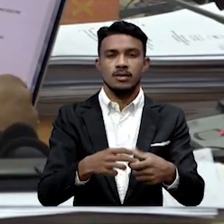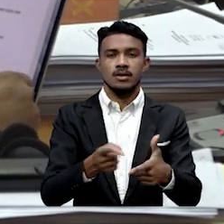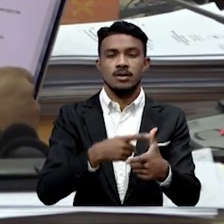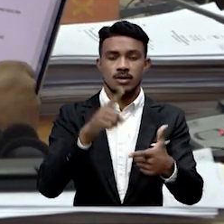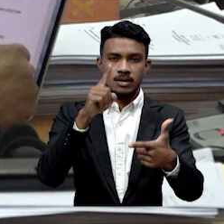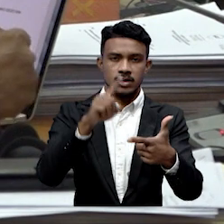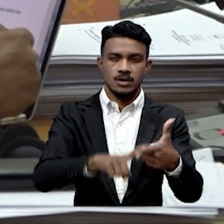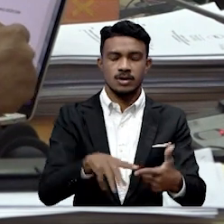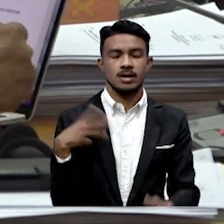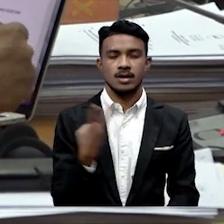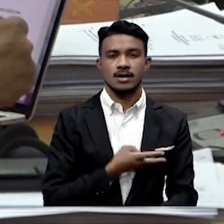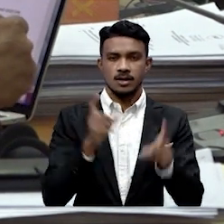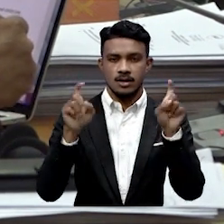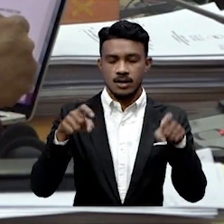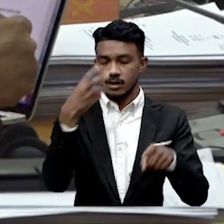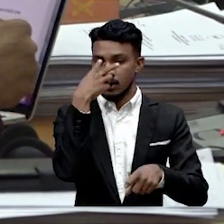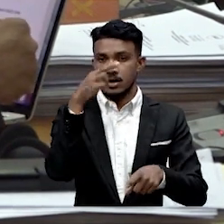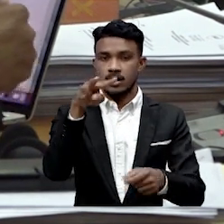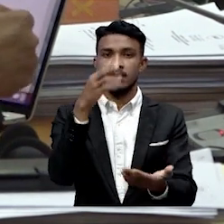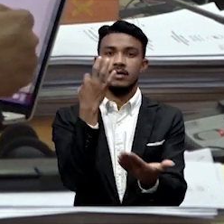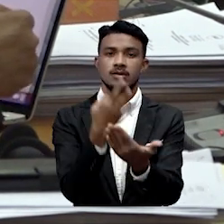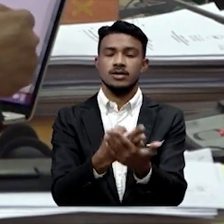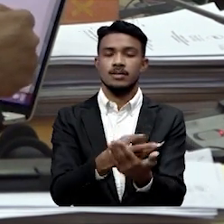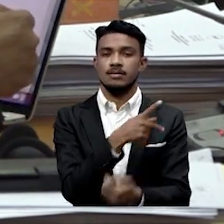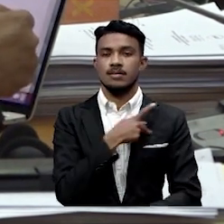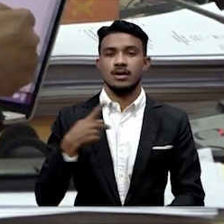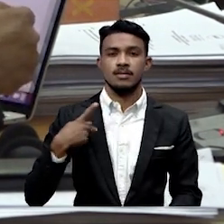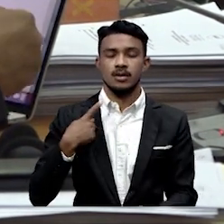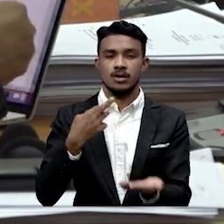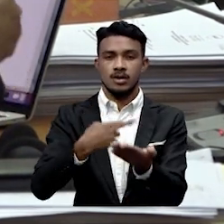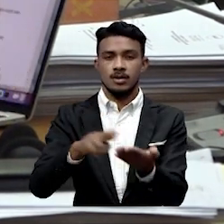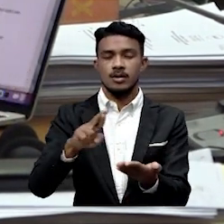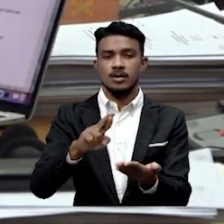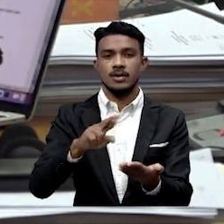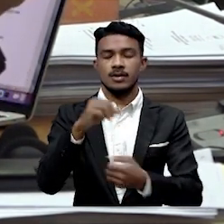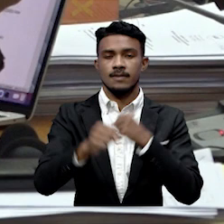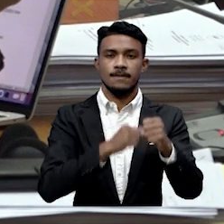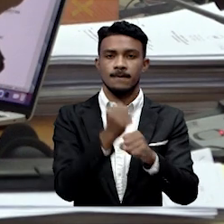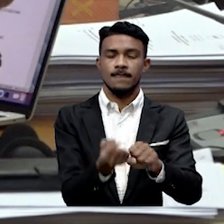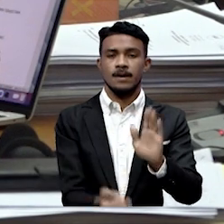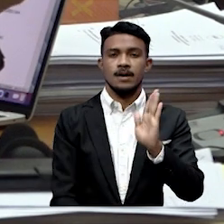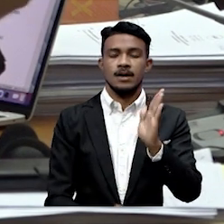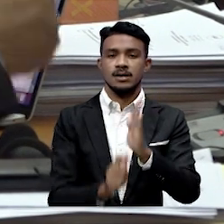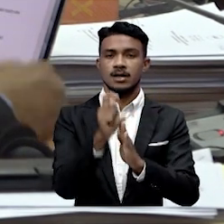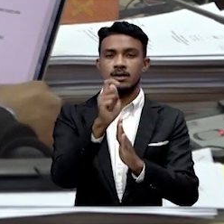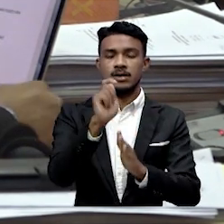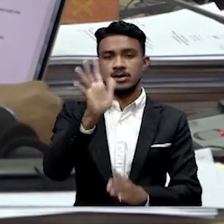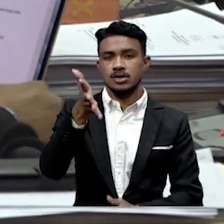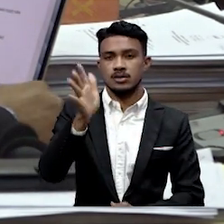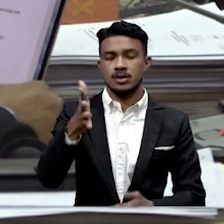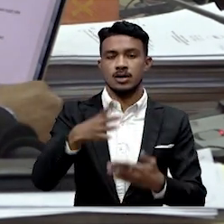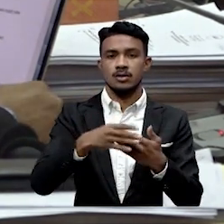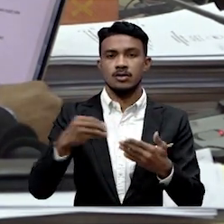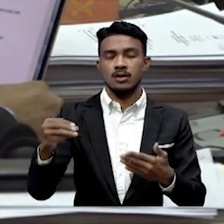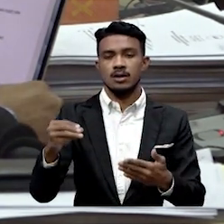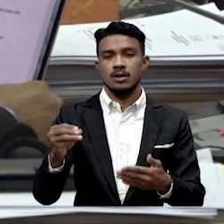segundo itamos ten ser hare kata kosamento na beke parlamento aprova fentina ne hasa ba $50 por mês